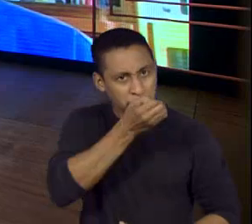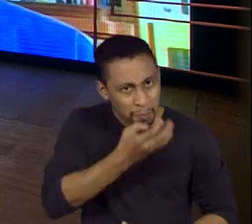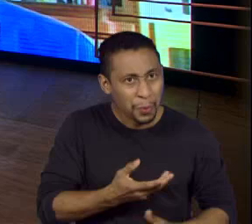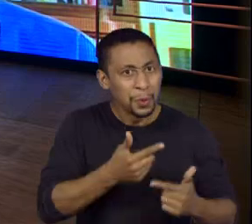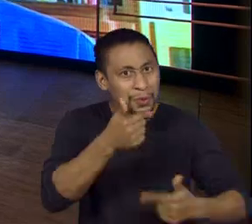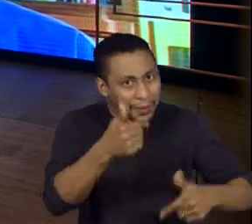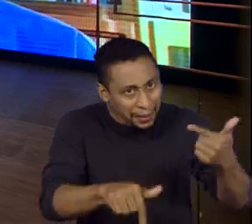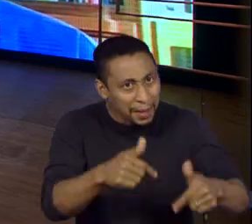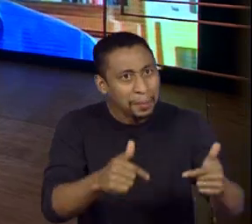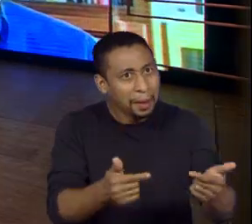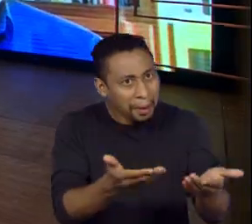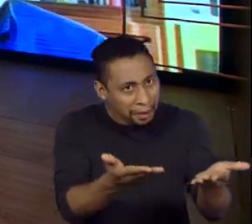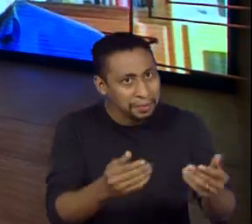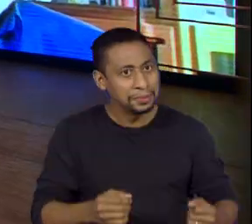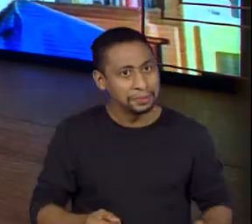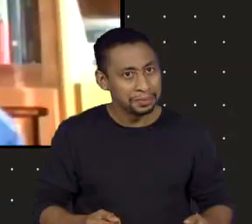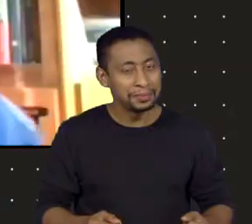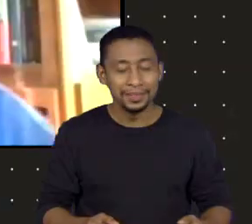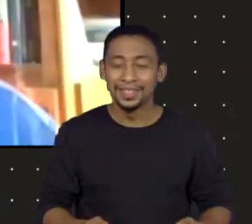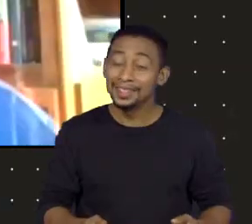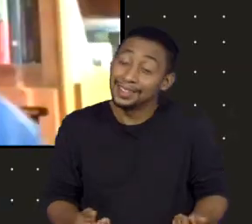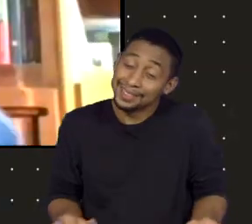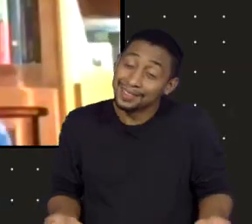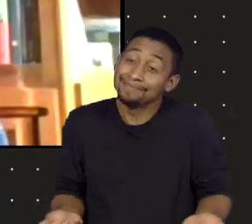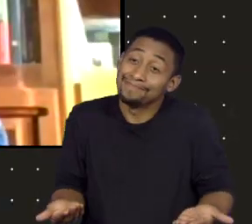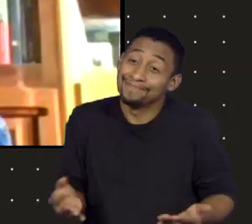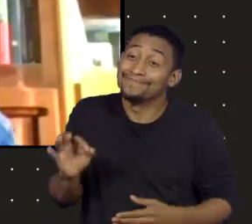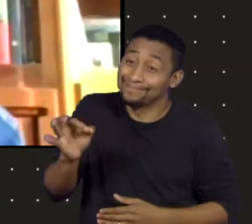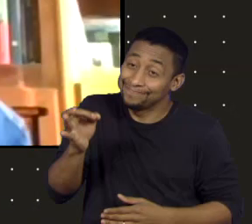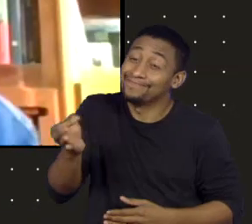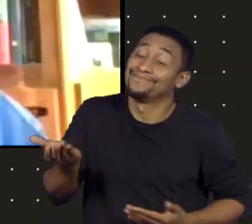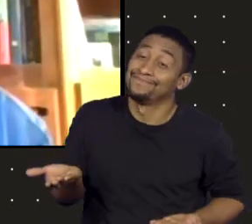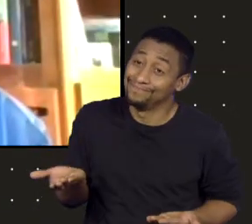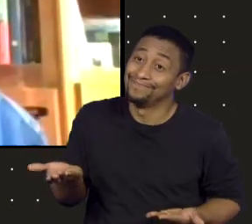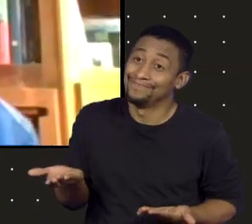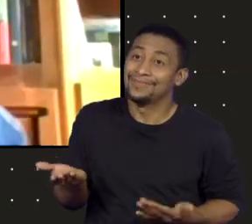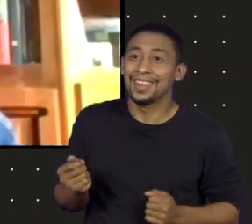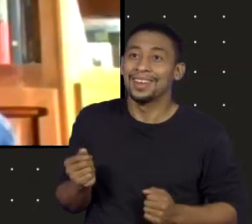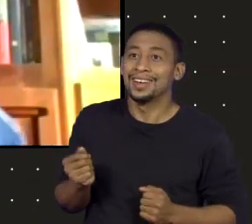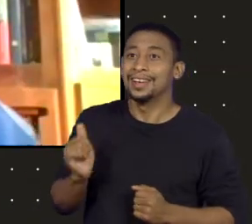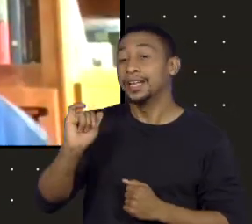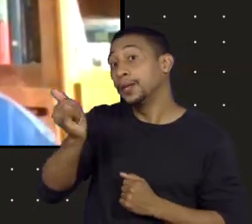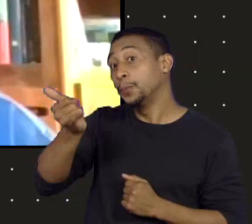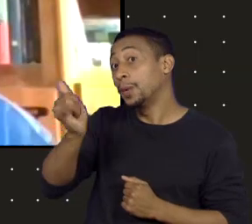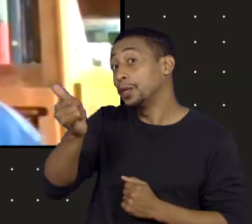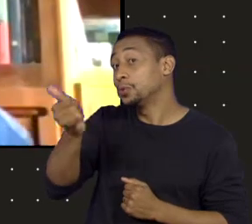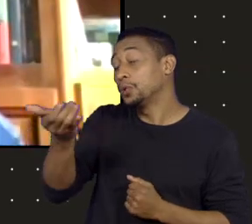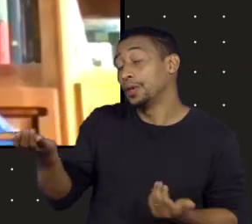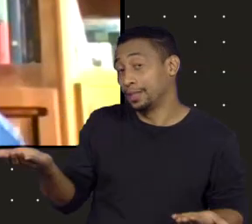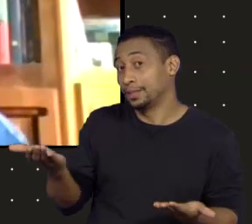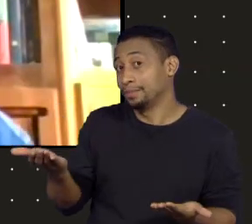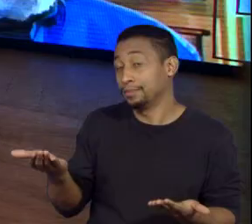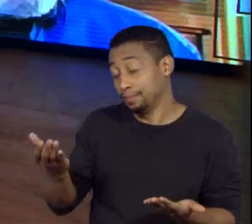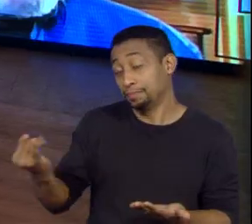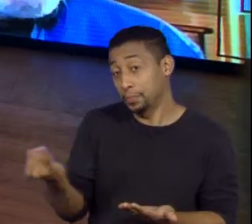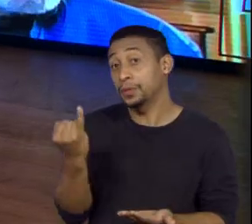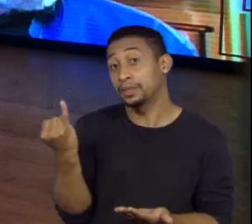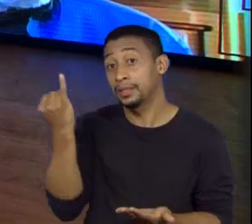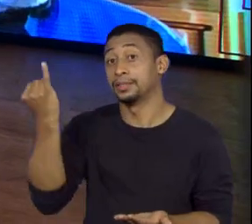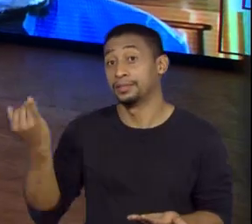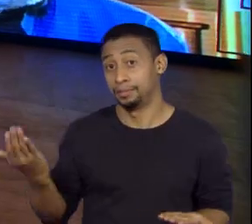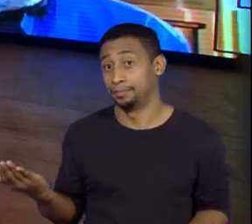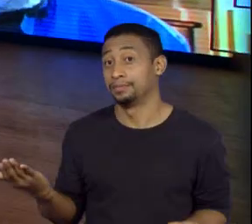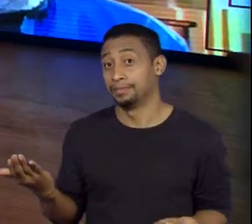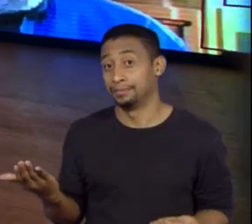Belo trabalho, Elifas. É uma história, acho que eu vou contar porque é